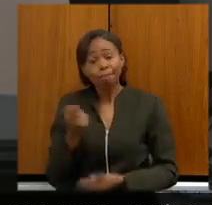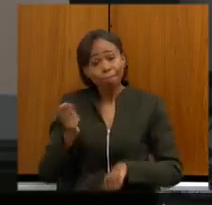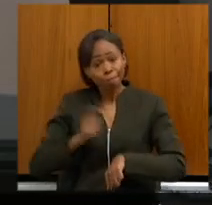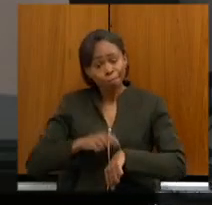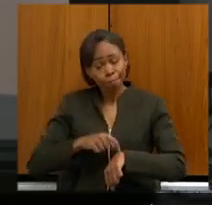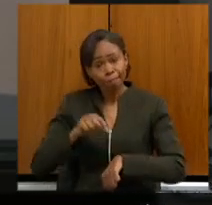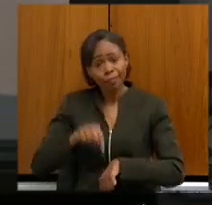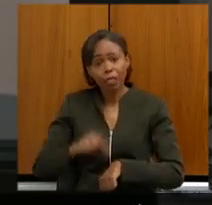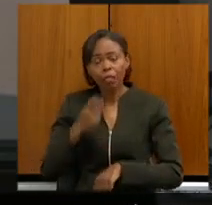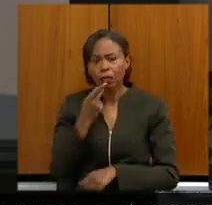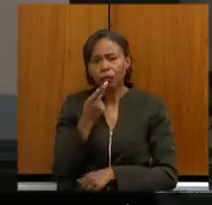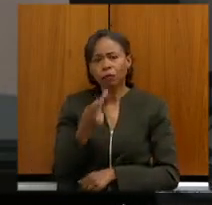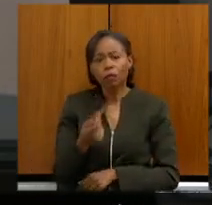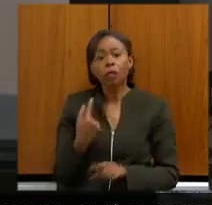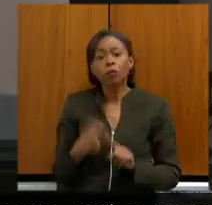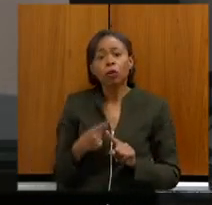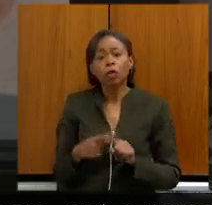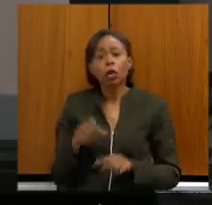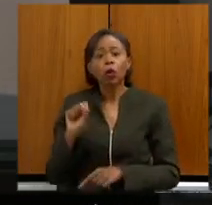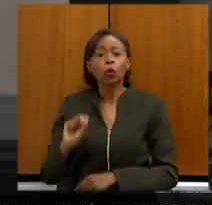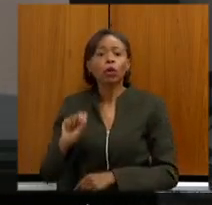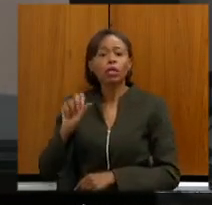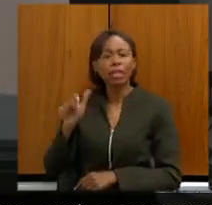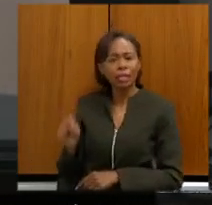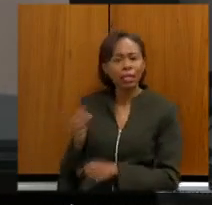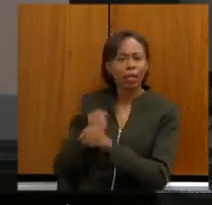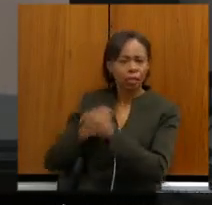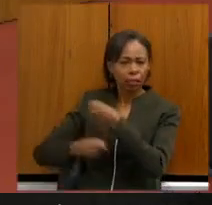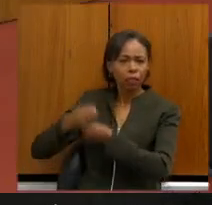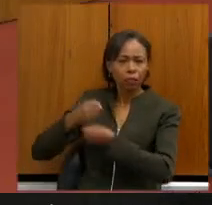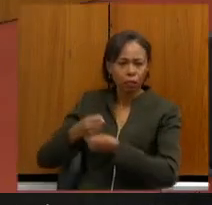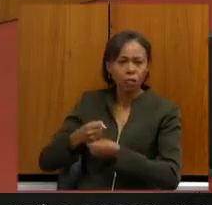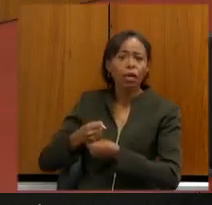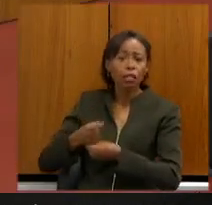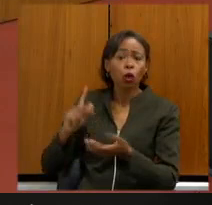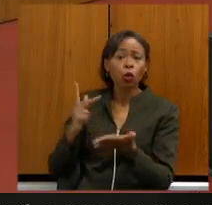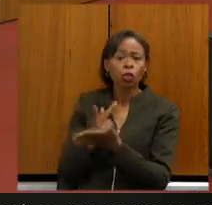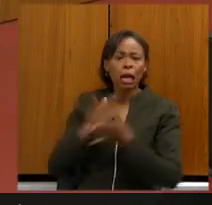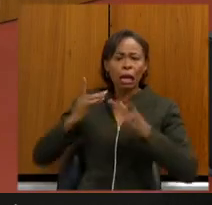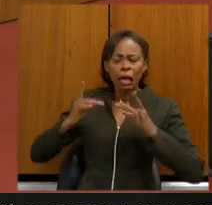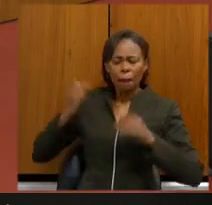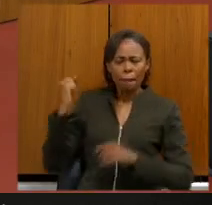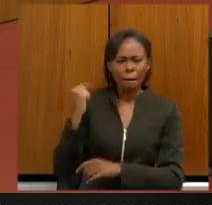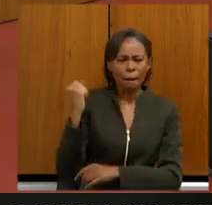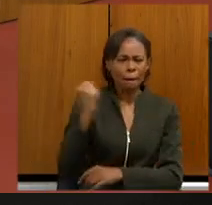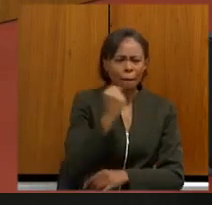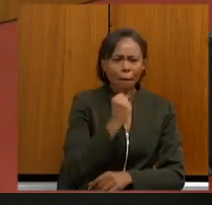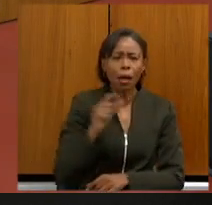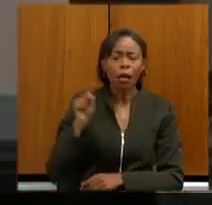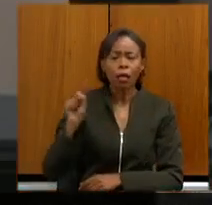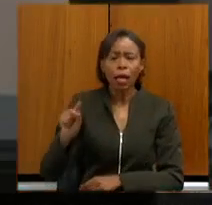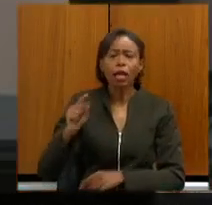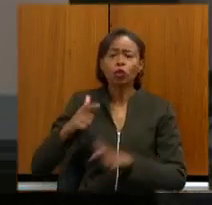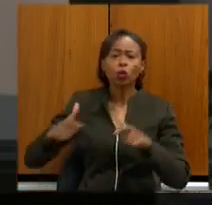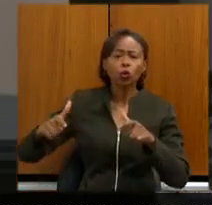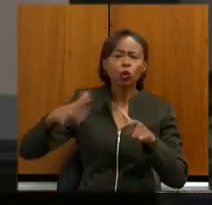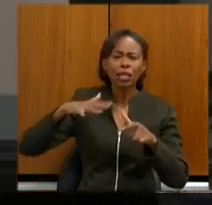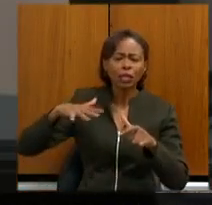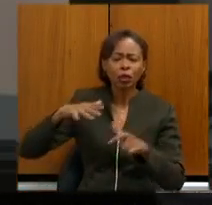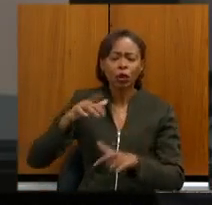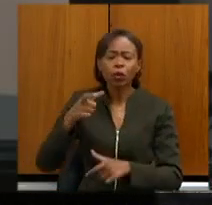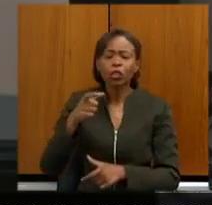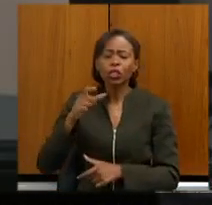momento quando a gente fala isso é porque em 87 nenhuma acompanhou a grande chacina no território xakriabá e foi o primeiro